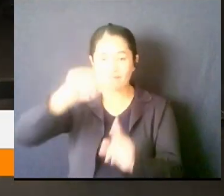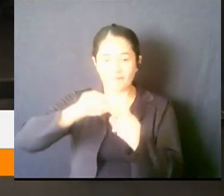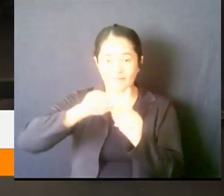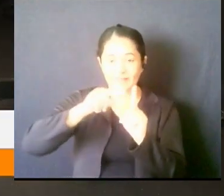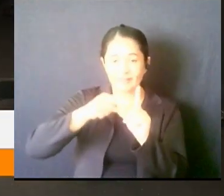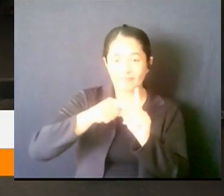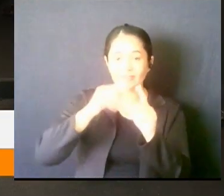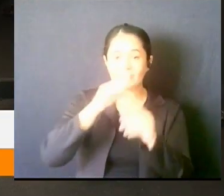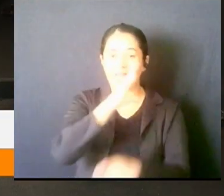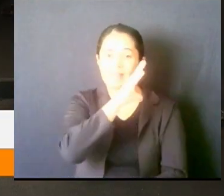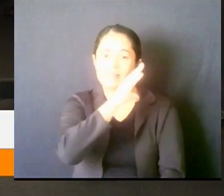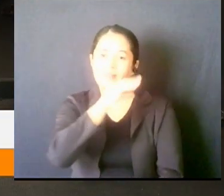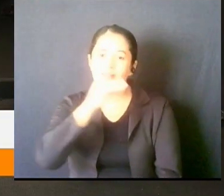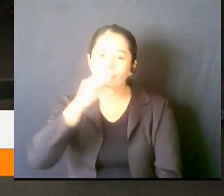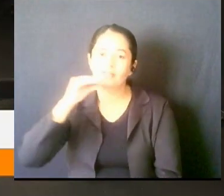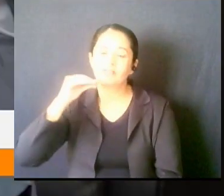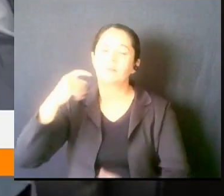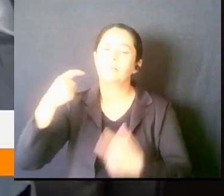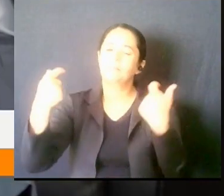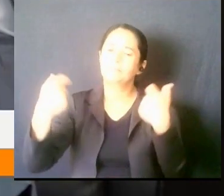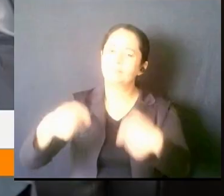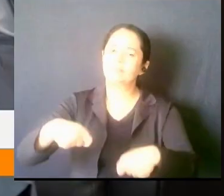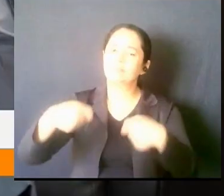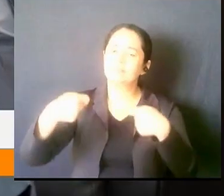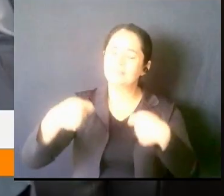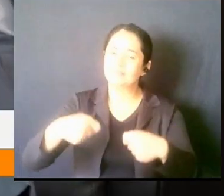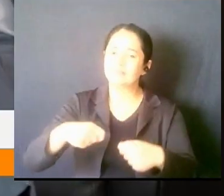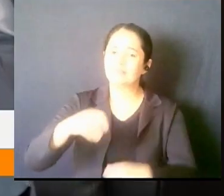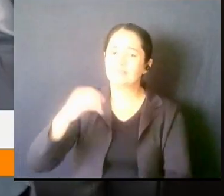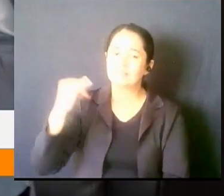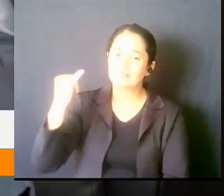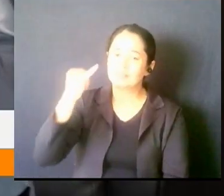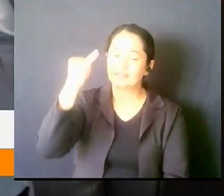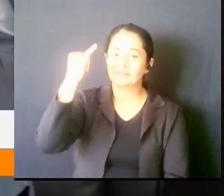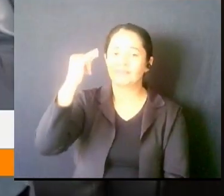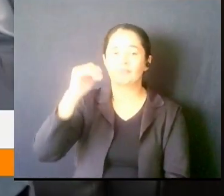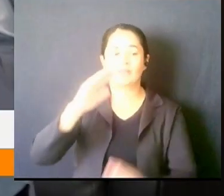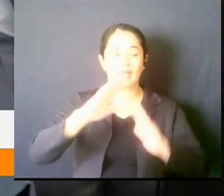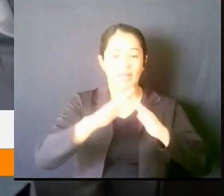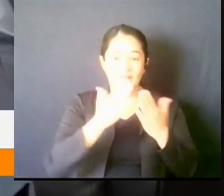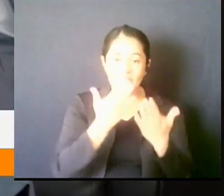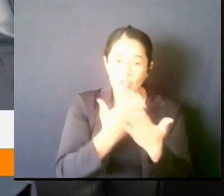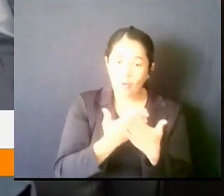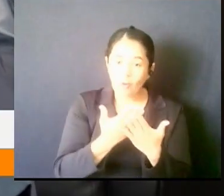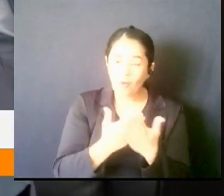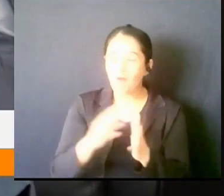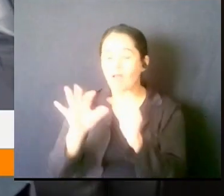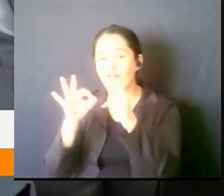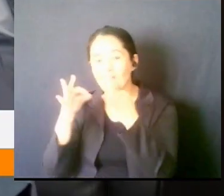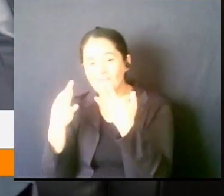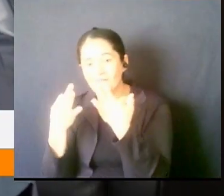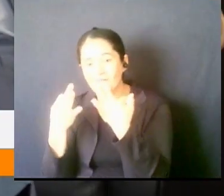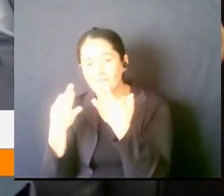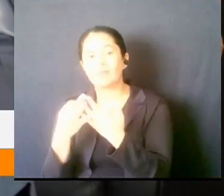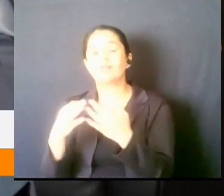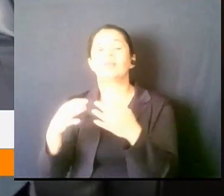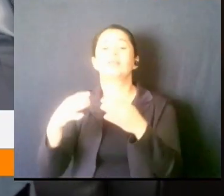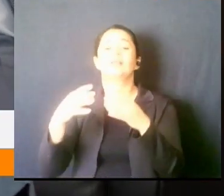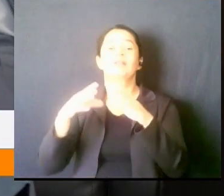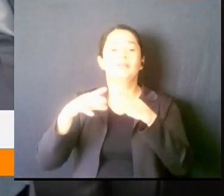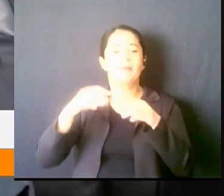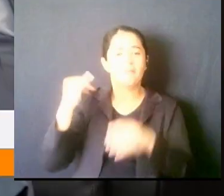sobre o papel da escola, o papel da família e o papel de uma organização social, de uma possibilidade